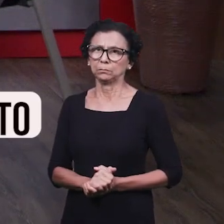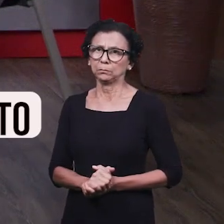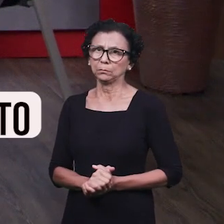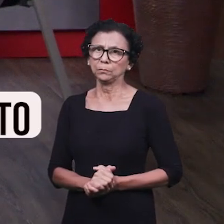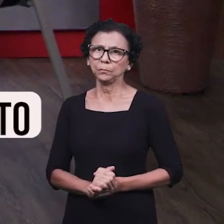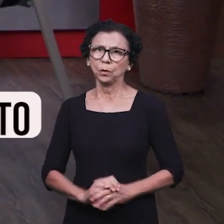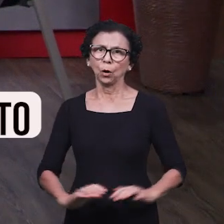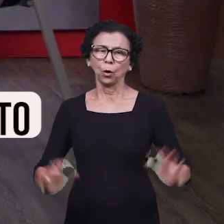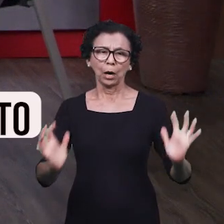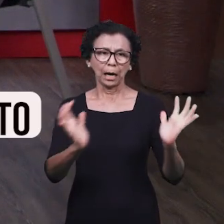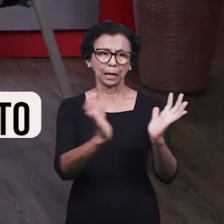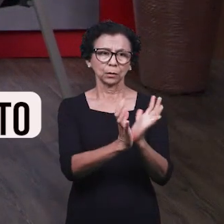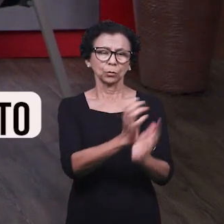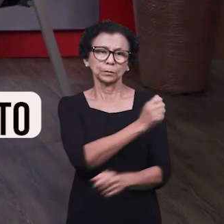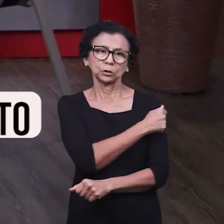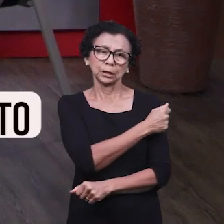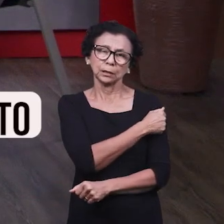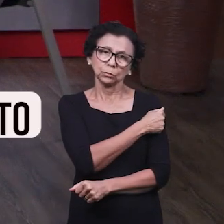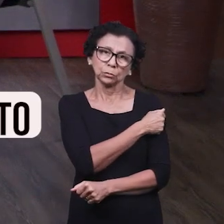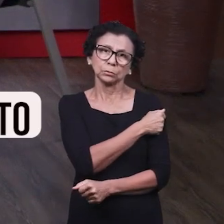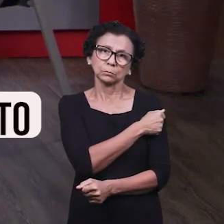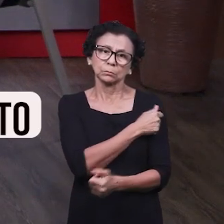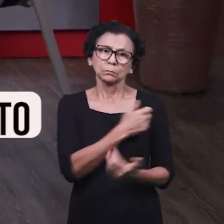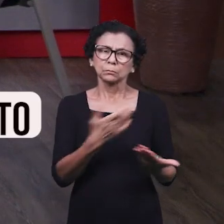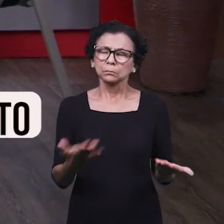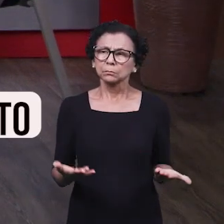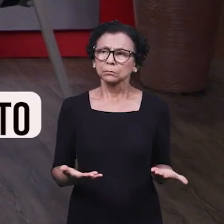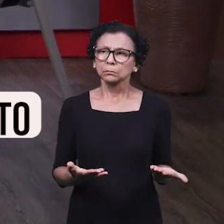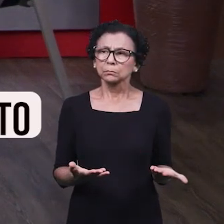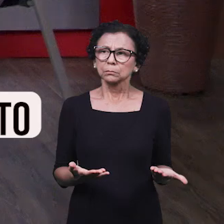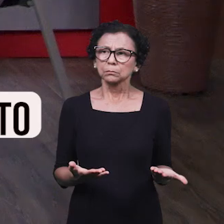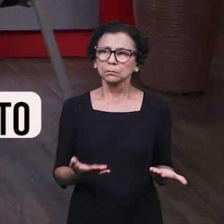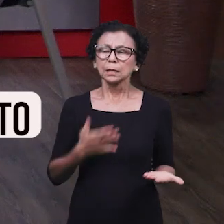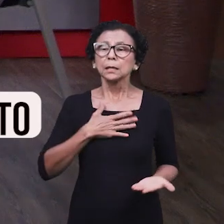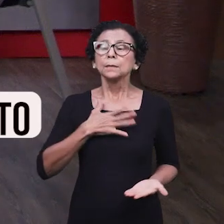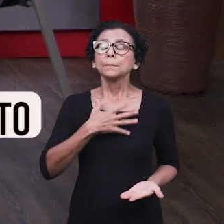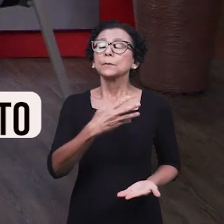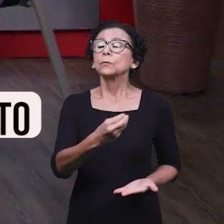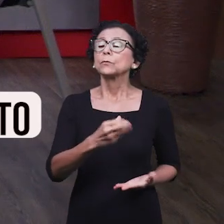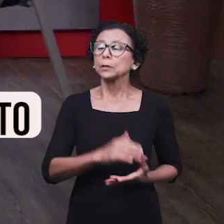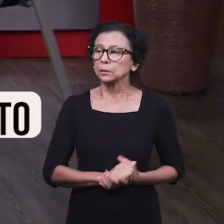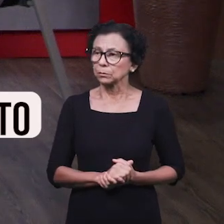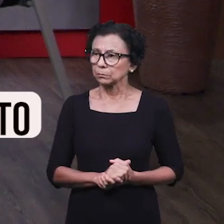turma? E aí, se é um problema de organização, eu vou ajudar na organização. Se